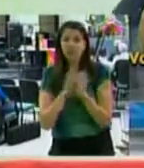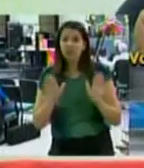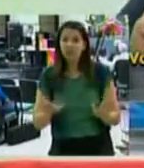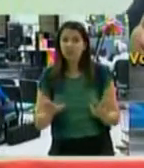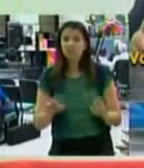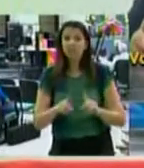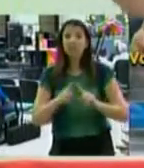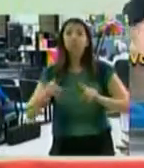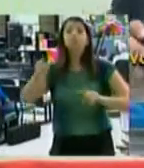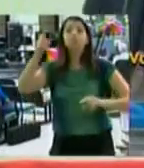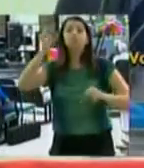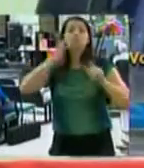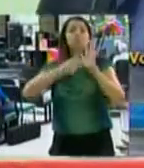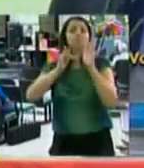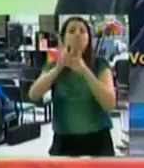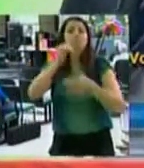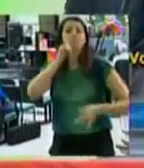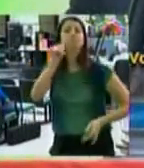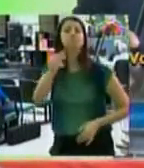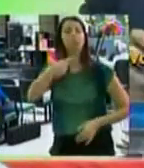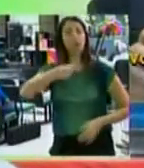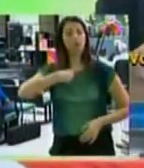dizendo: eu conheço.